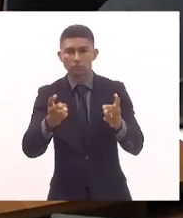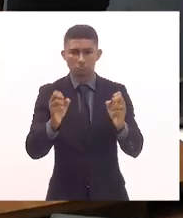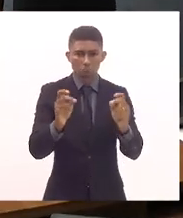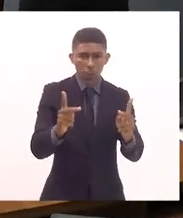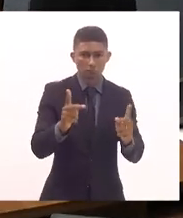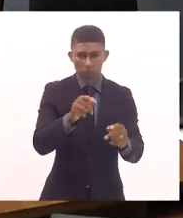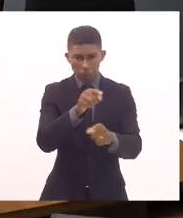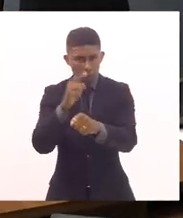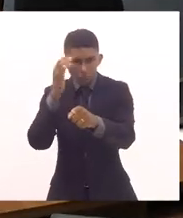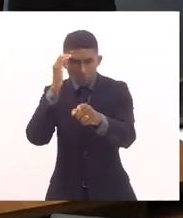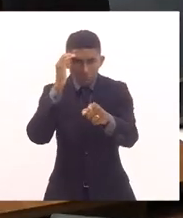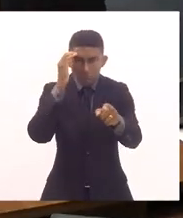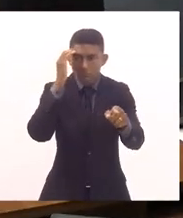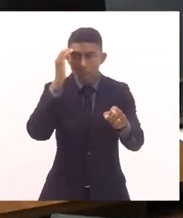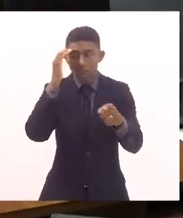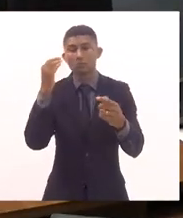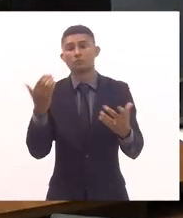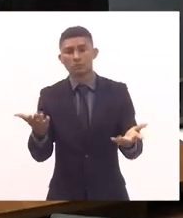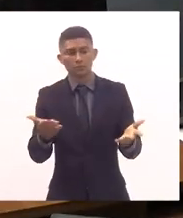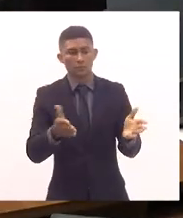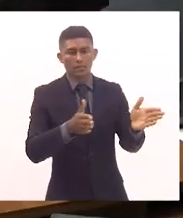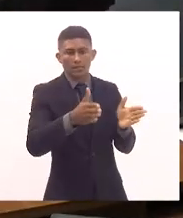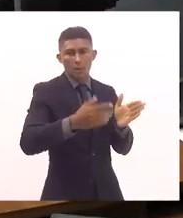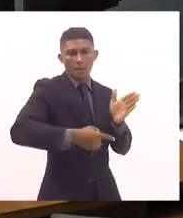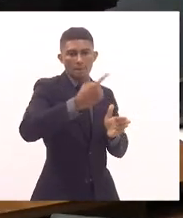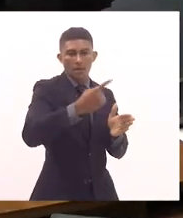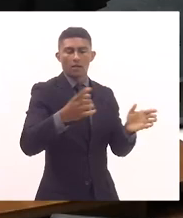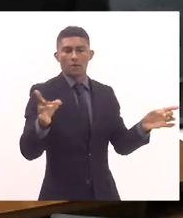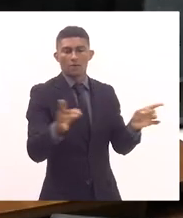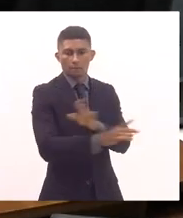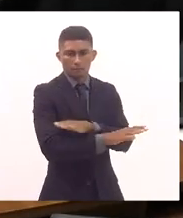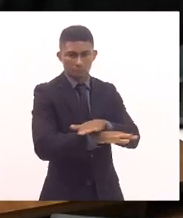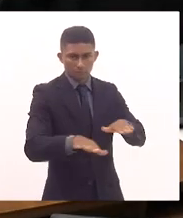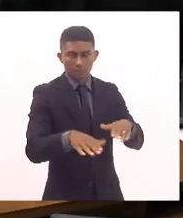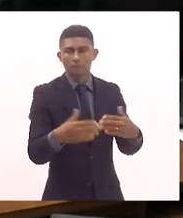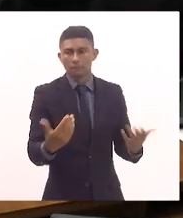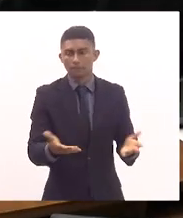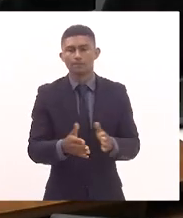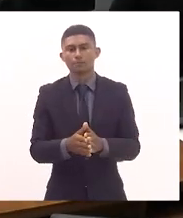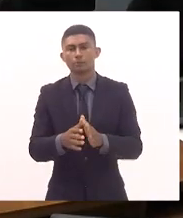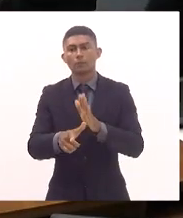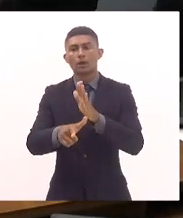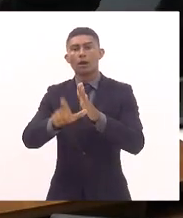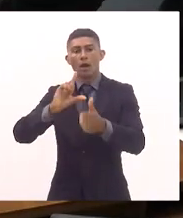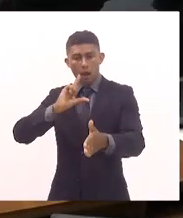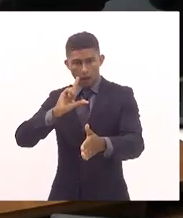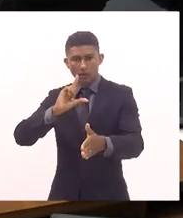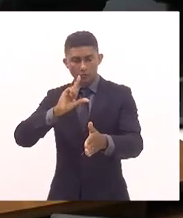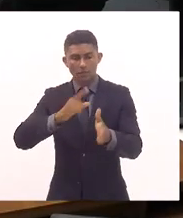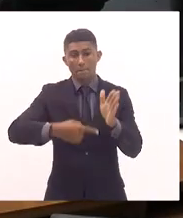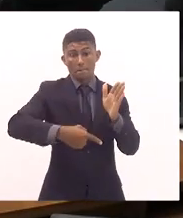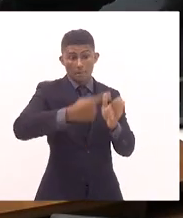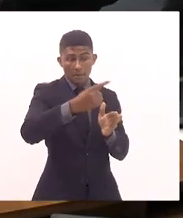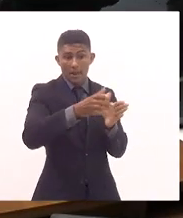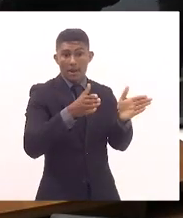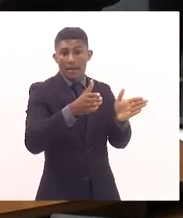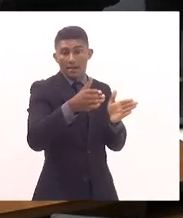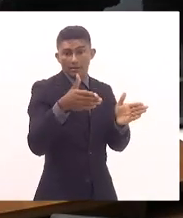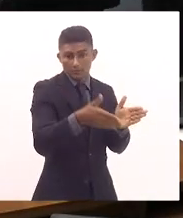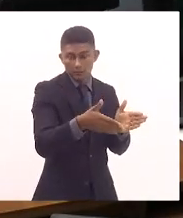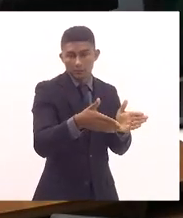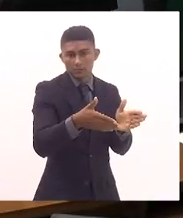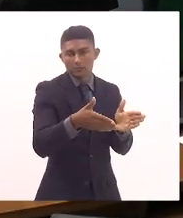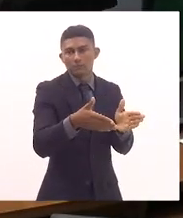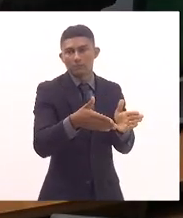Entendido? Então está encerrada a primeira sessão extraordinária. Antes do encerramento, está encerrada